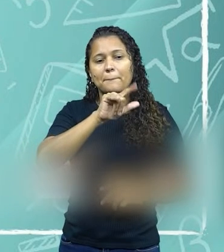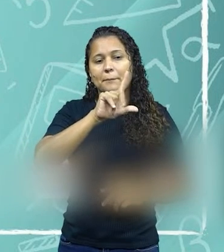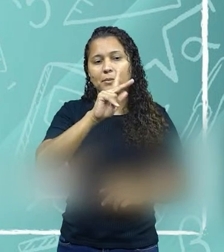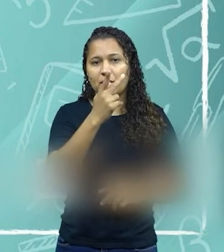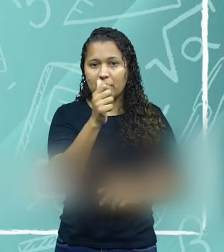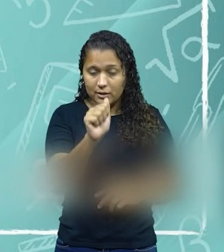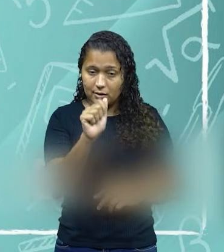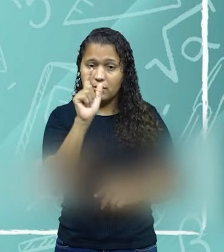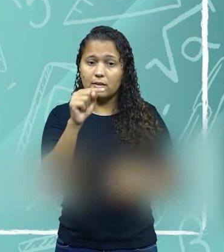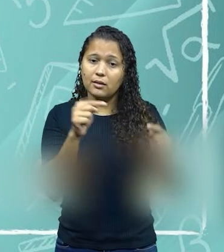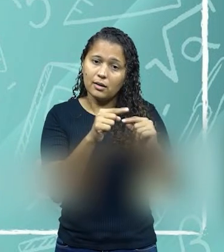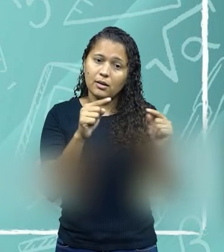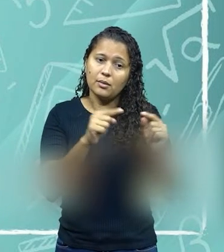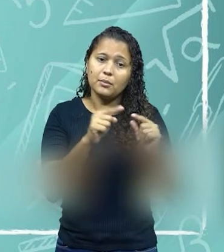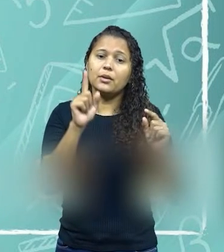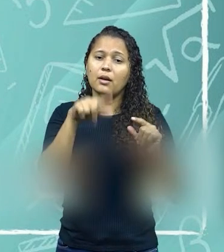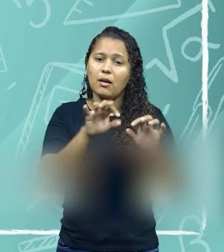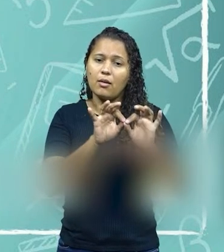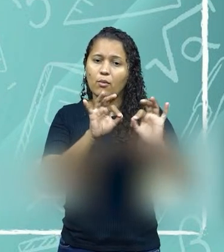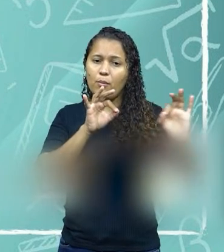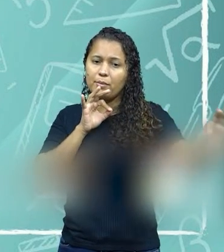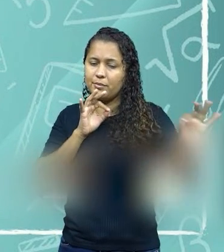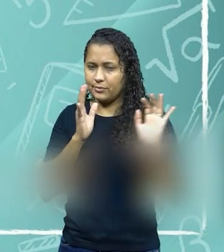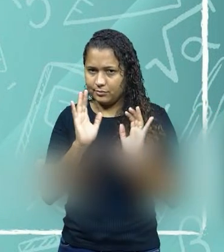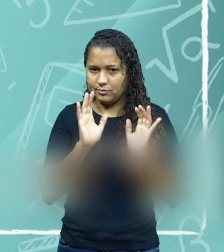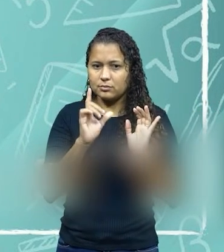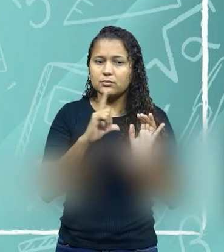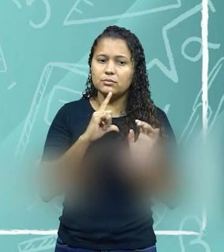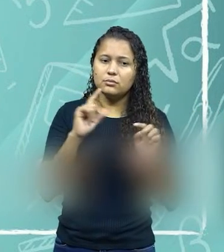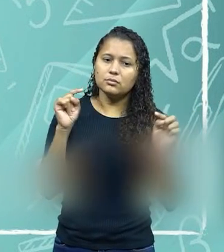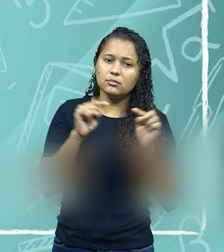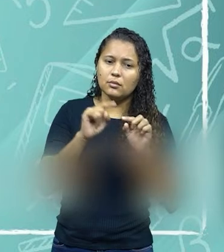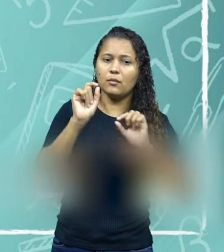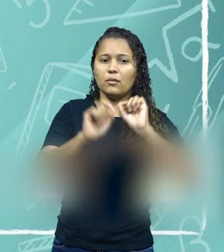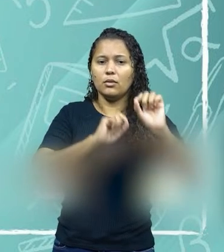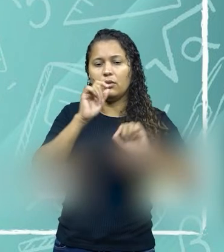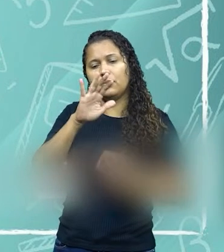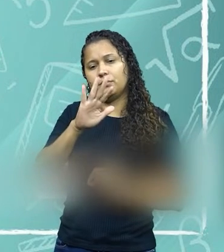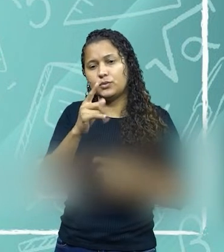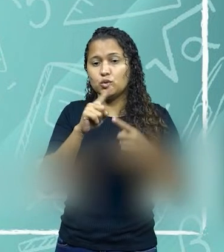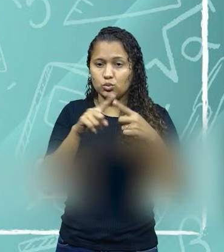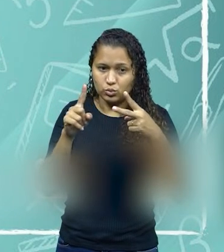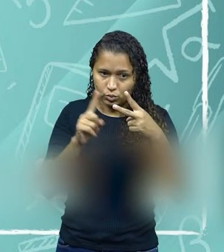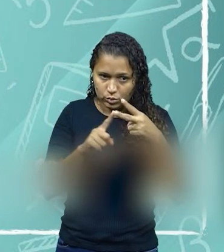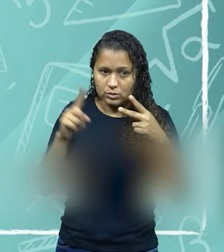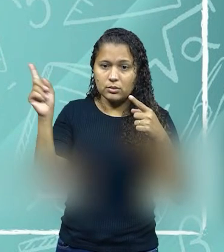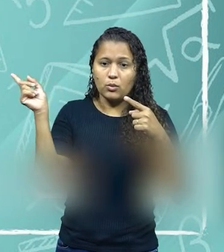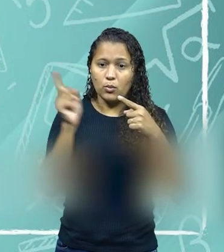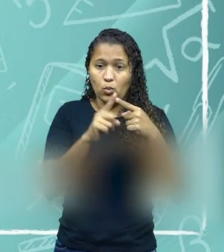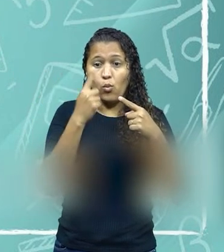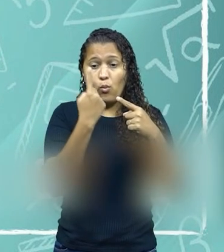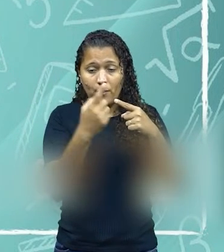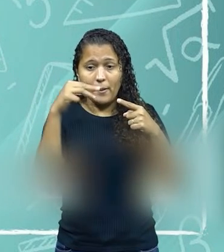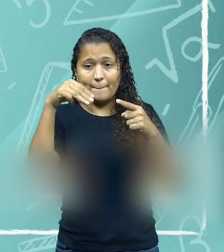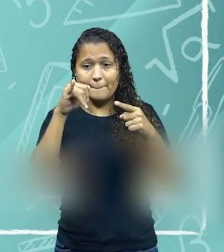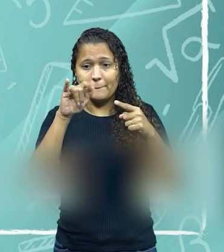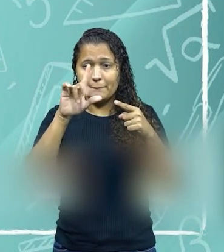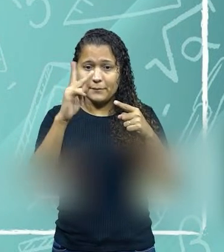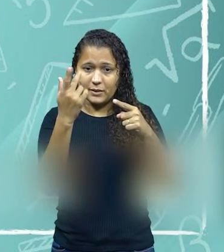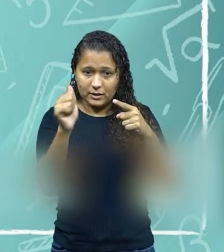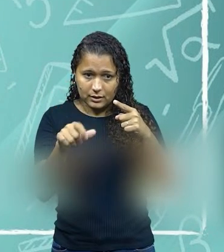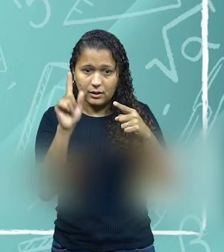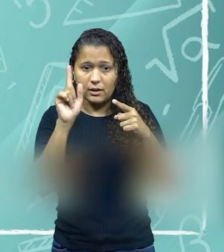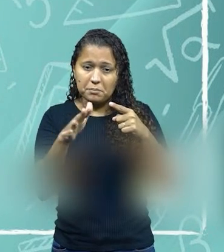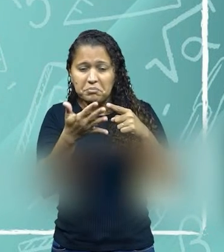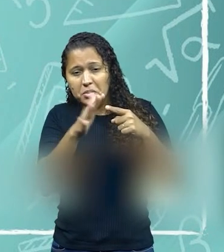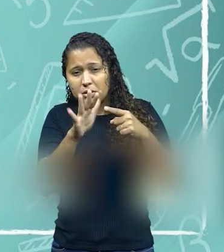milha consiste na unidade de grandeza física comprimento. E está relacionada a duas medidas de comprimento. Uma milha corresponde